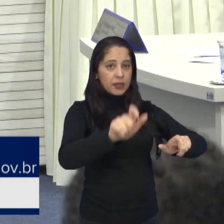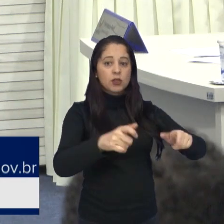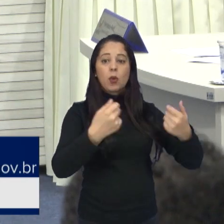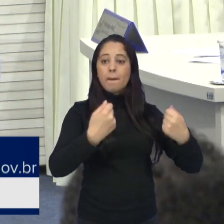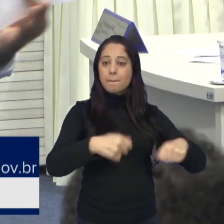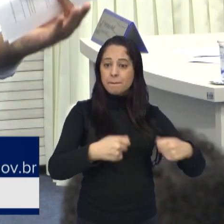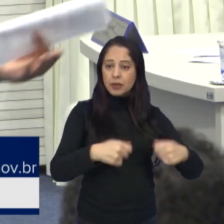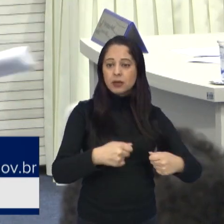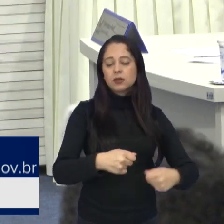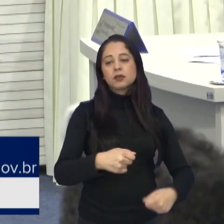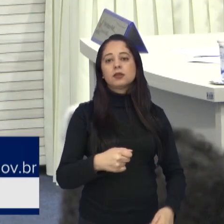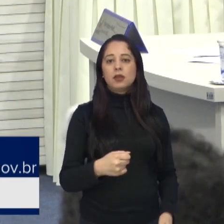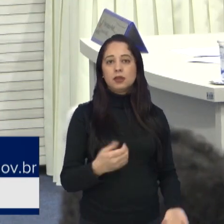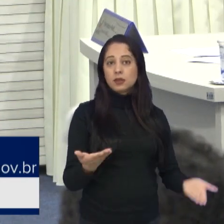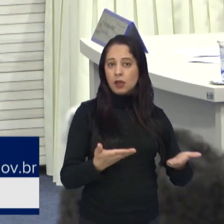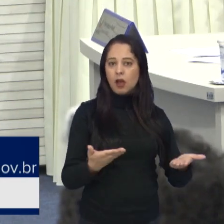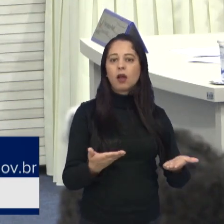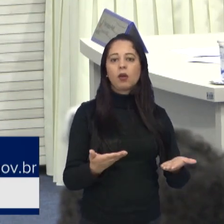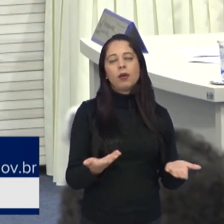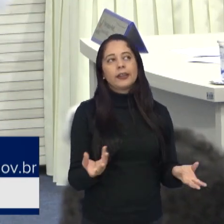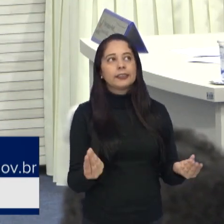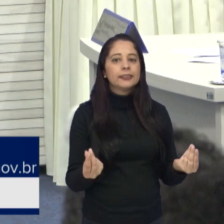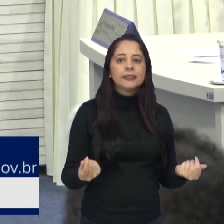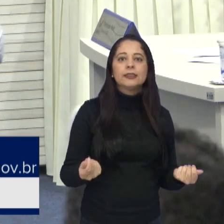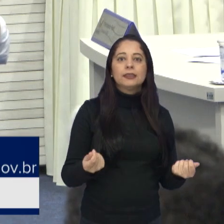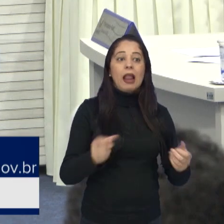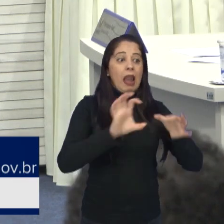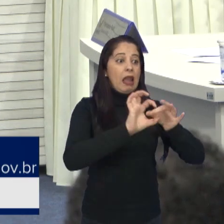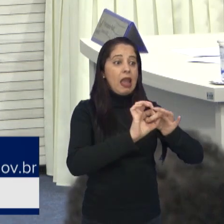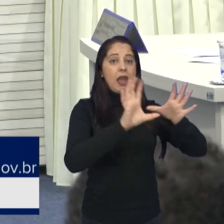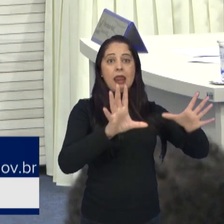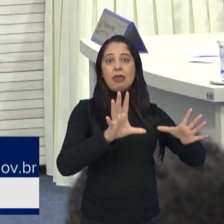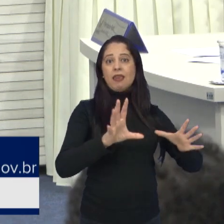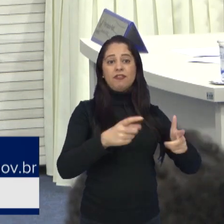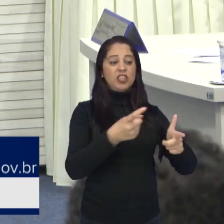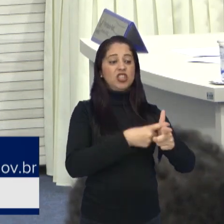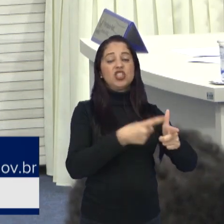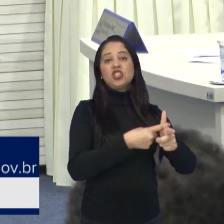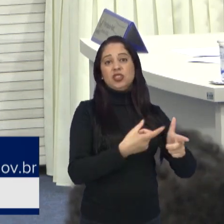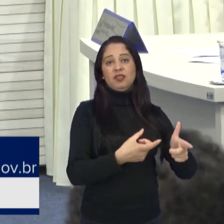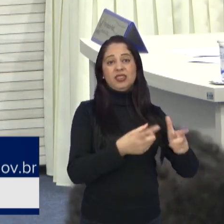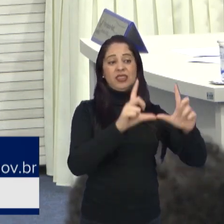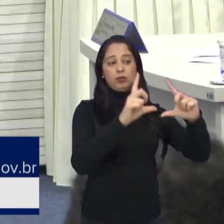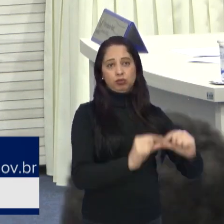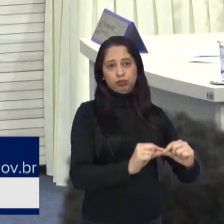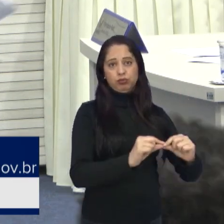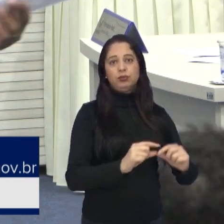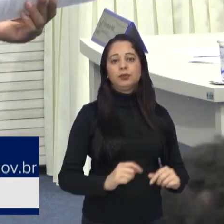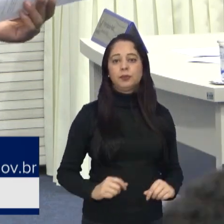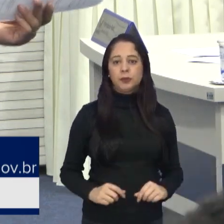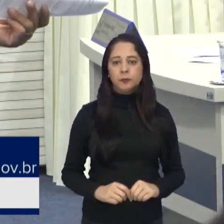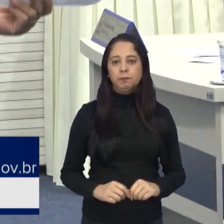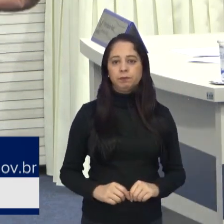ficar, vamos dizer assim, livre de uma inadimplência com relação à prefeitura. Quero aqui agradecer